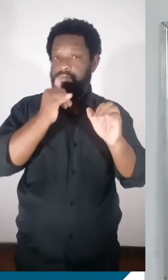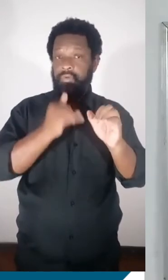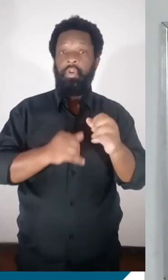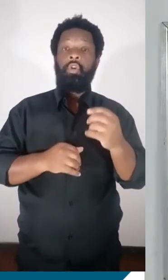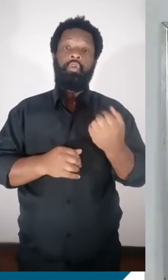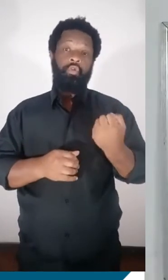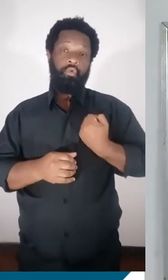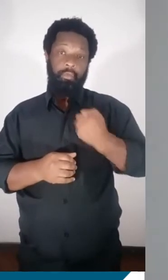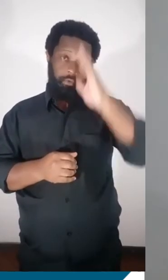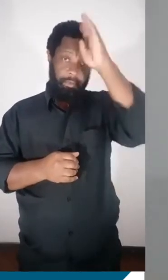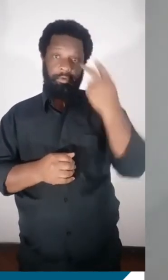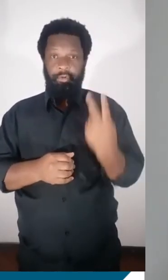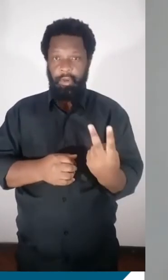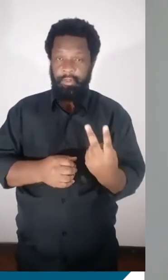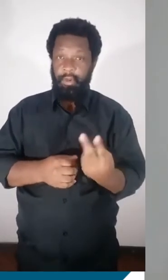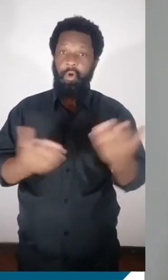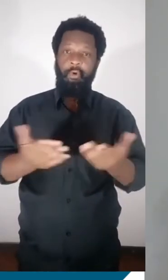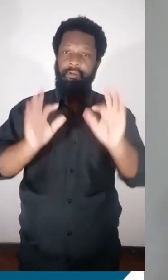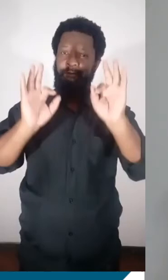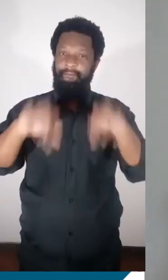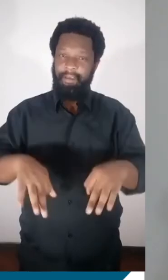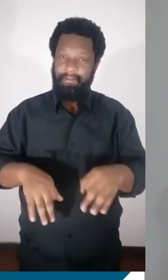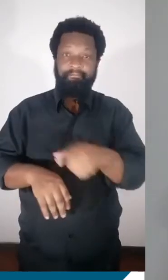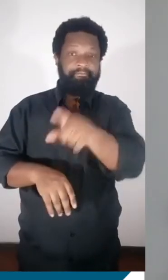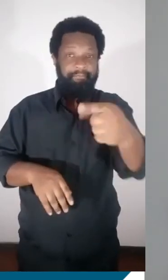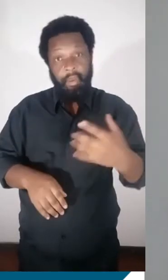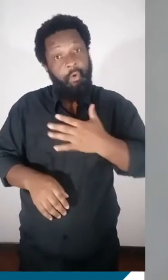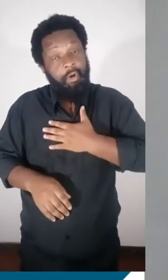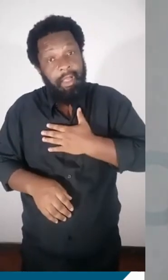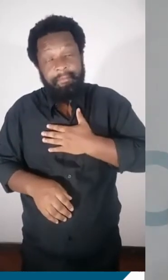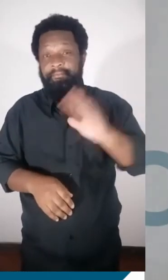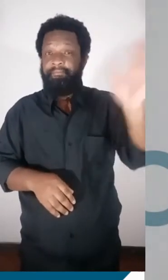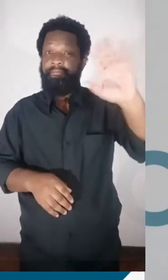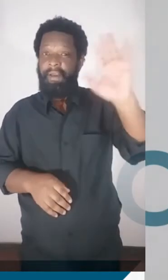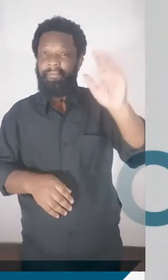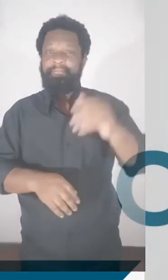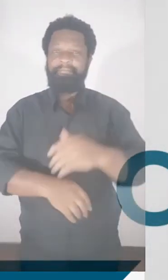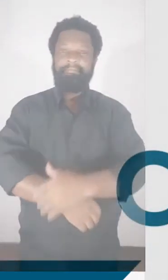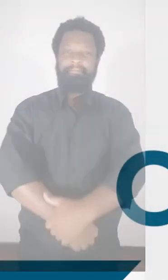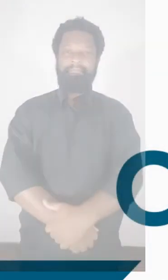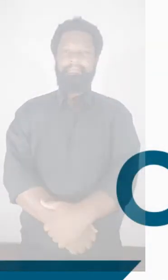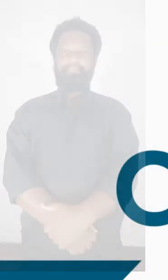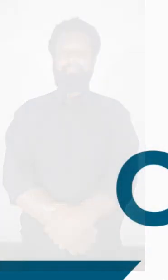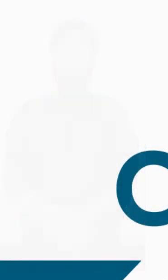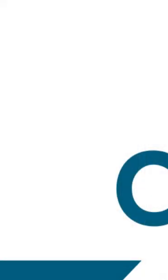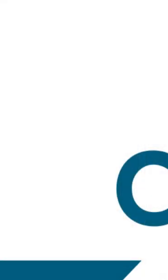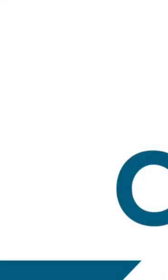mais, hidróxido de cobre 2. Bom, pessoal, por hoje é só. Espero que vocês tenham gostado. Um beijo e até a próxima!